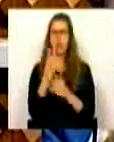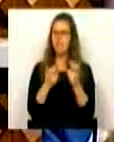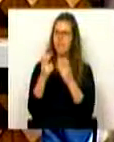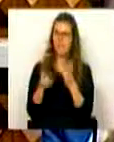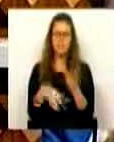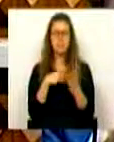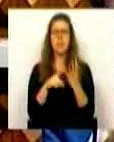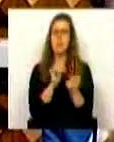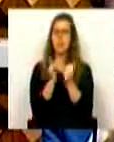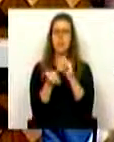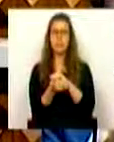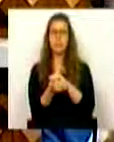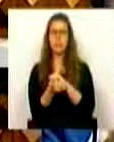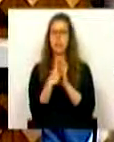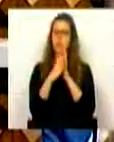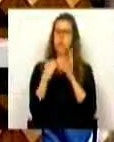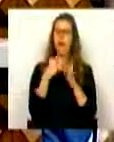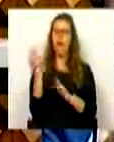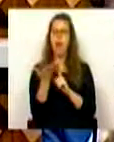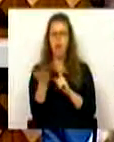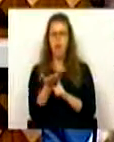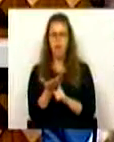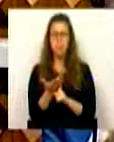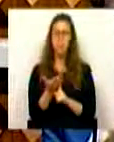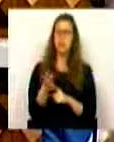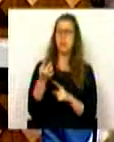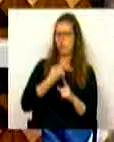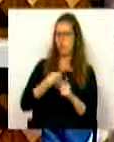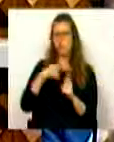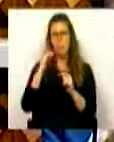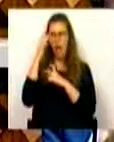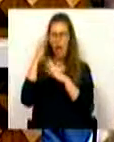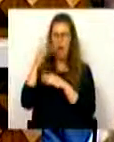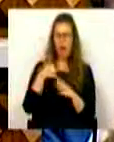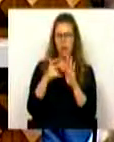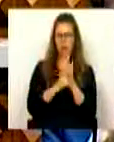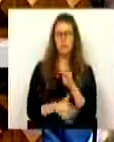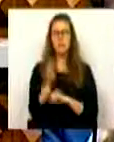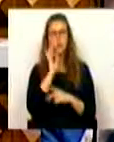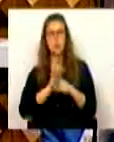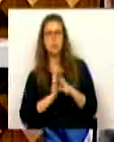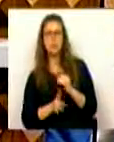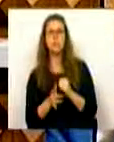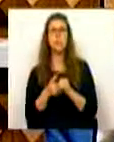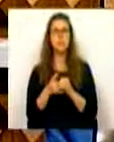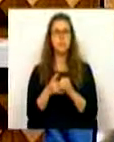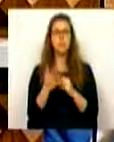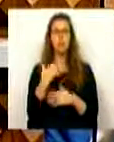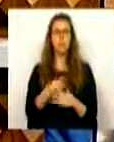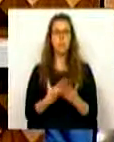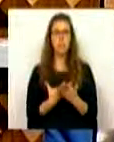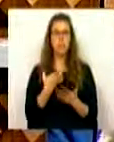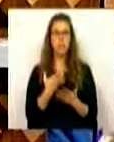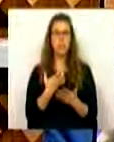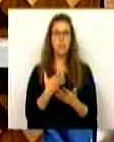ativos, a adaptação do regime sancionatório aos deveres previstos no regulamento, em particular, se queria destacar,